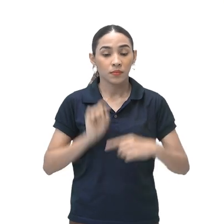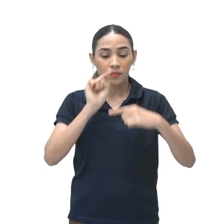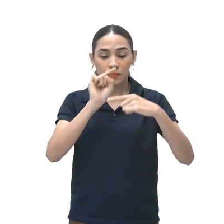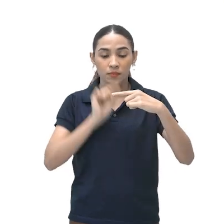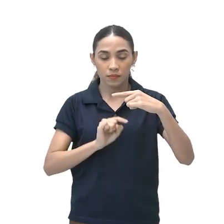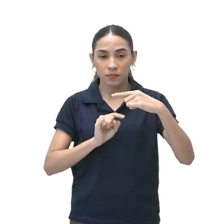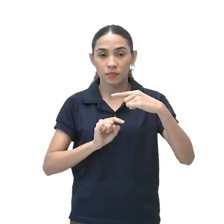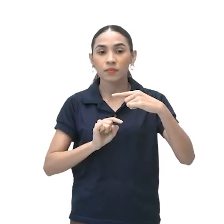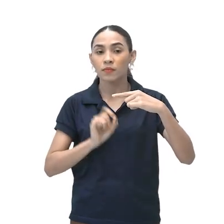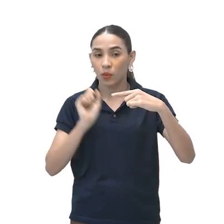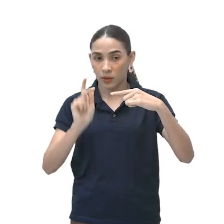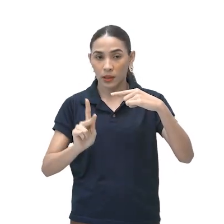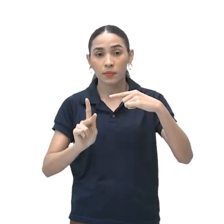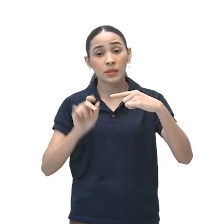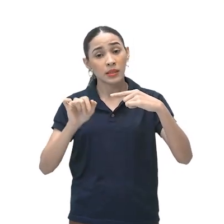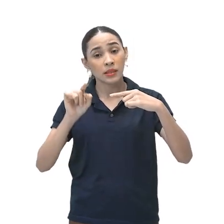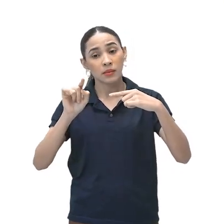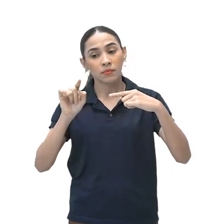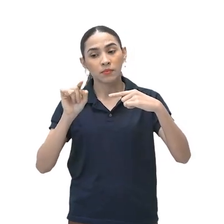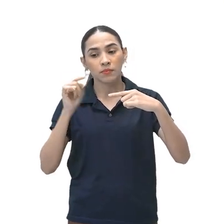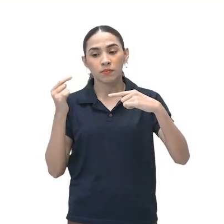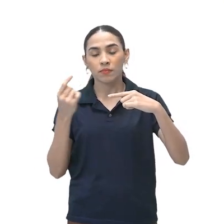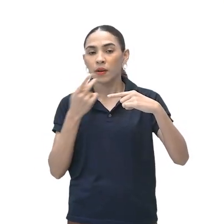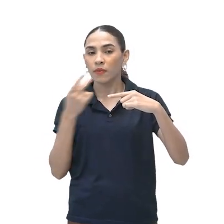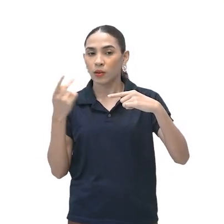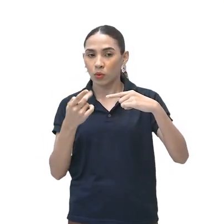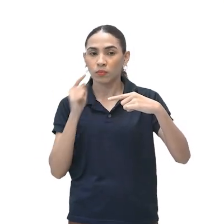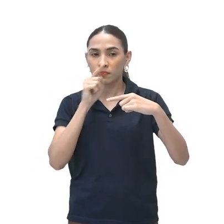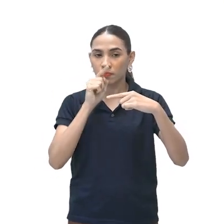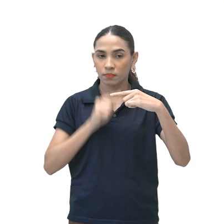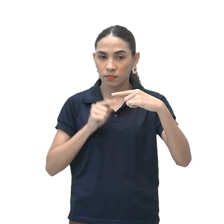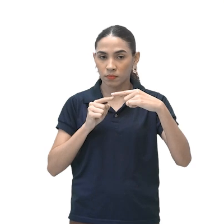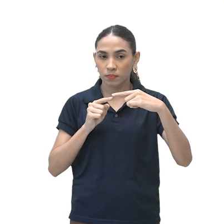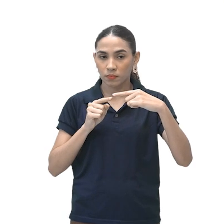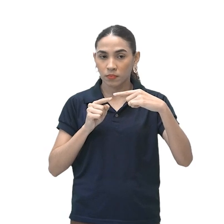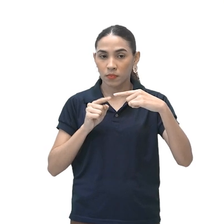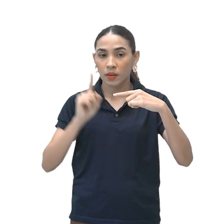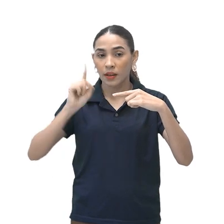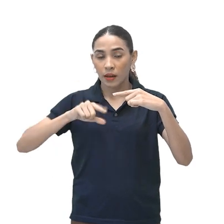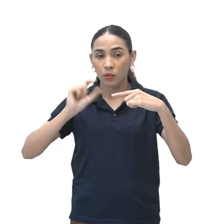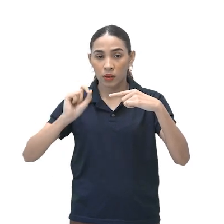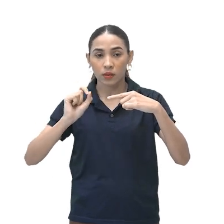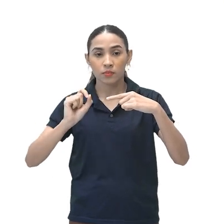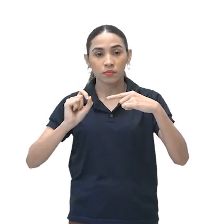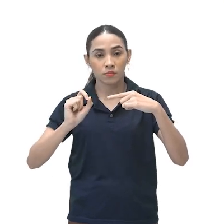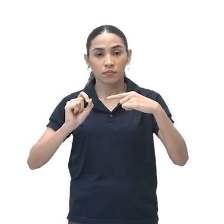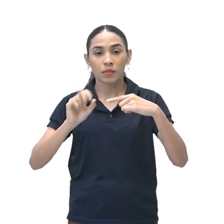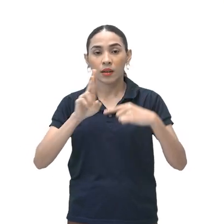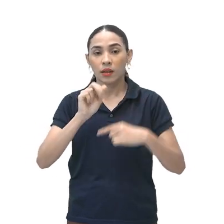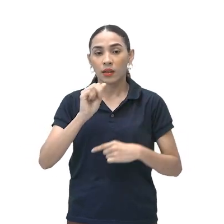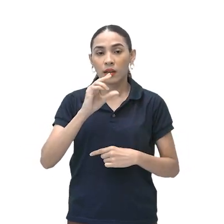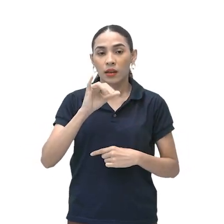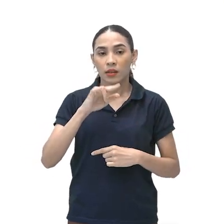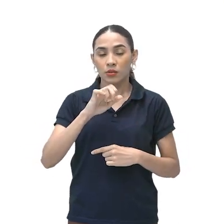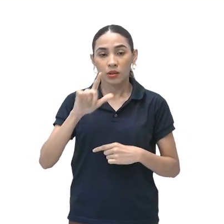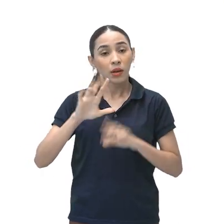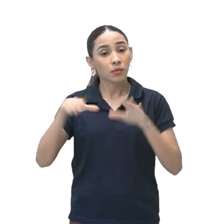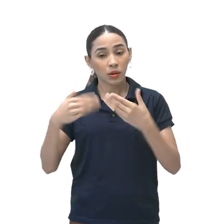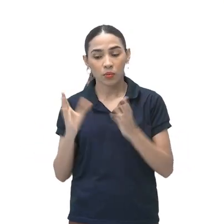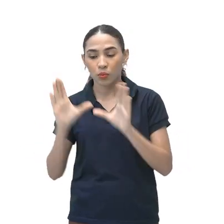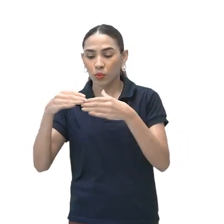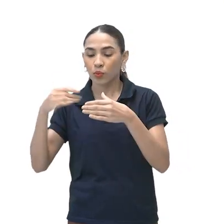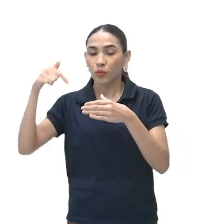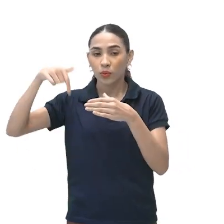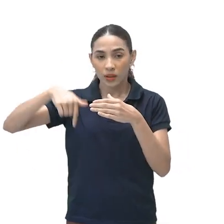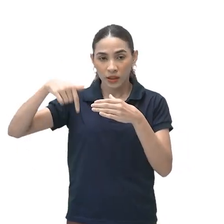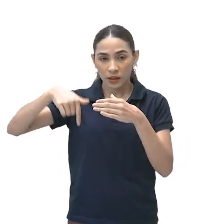fração, professor. Então, se o senhor falou que ele ser escrito na forma de fração, ele é um número racional. Então, logo, ele pertence ao conjunto dos